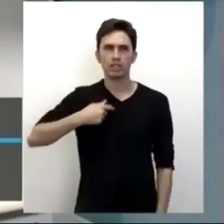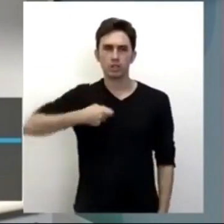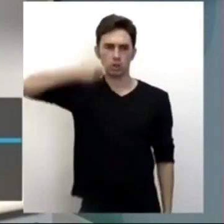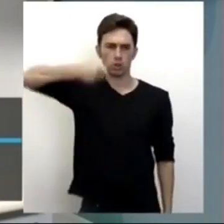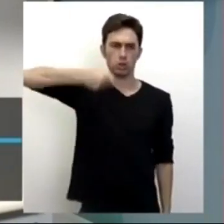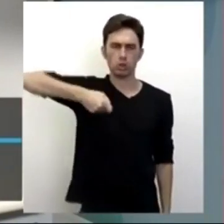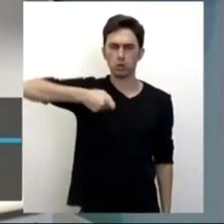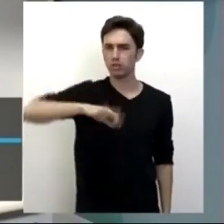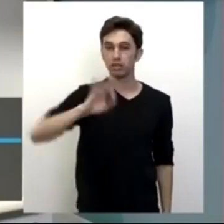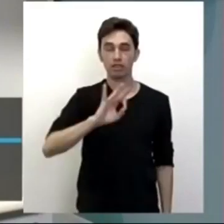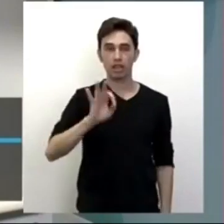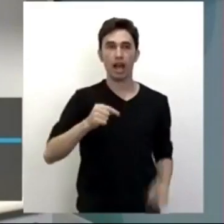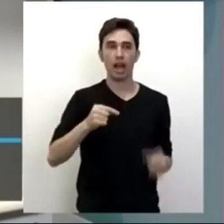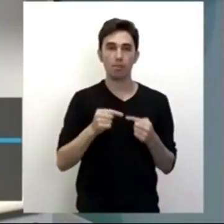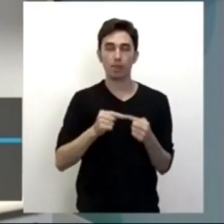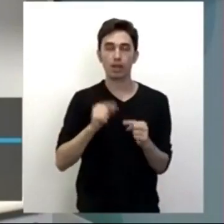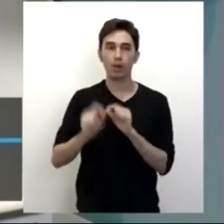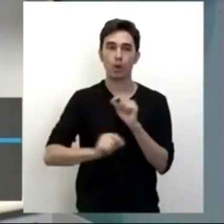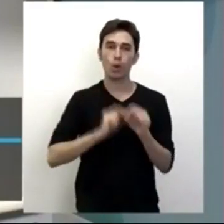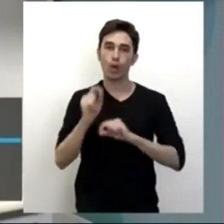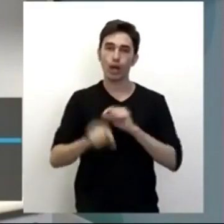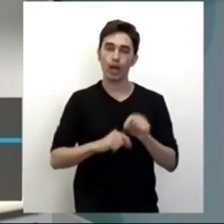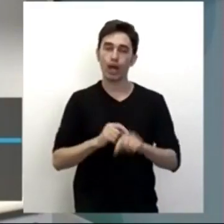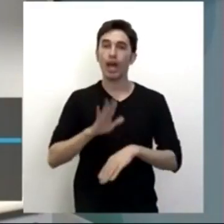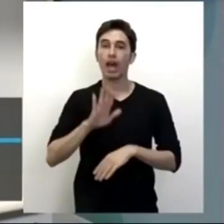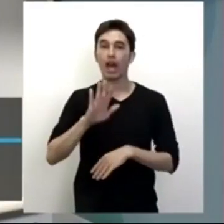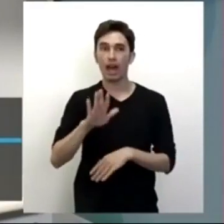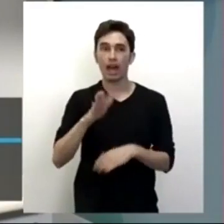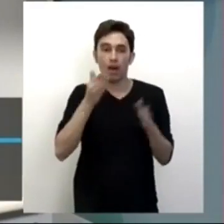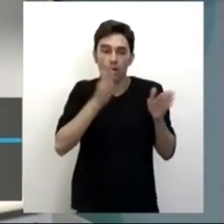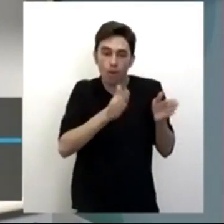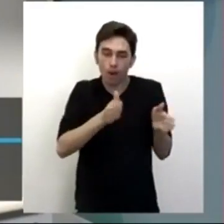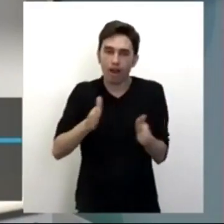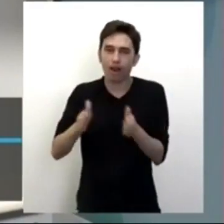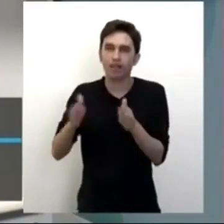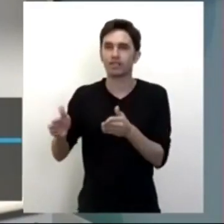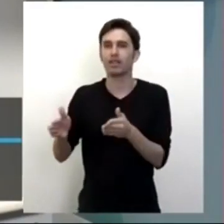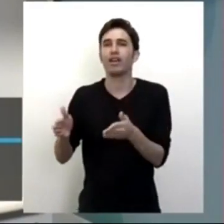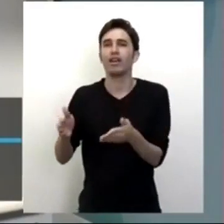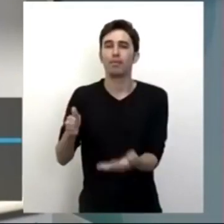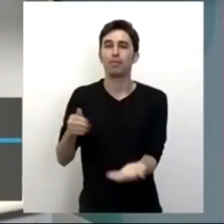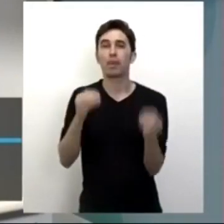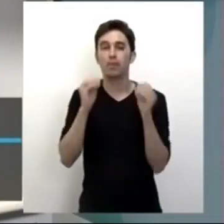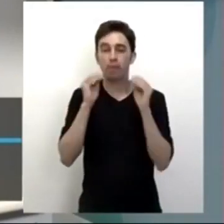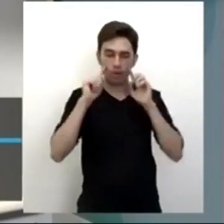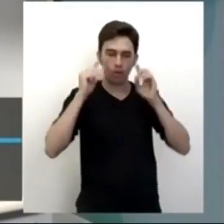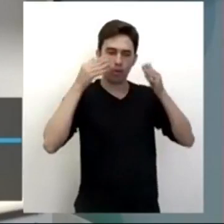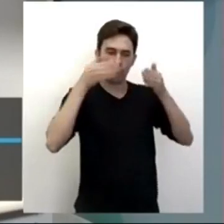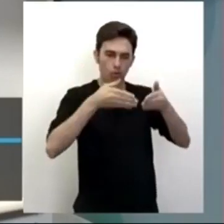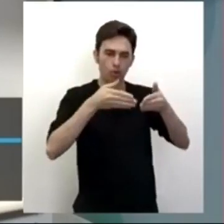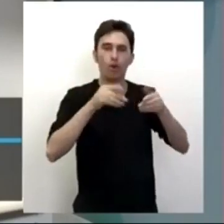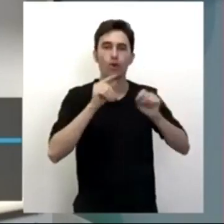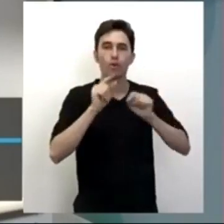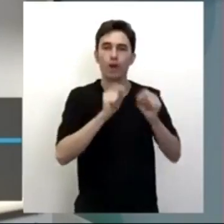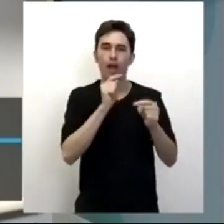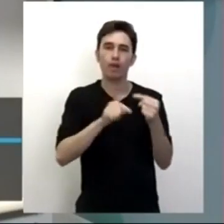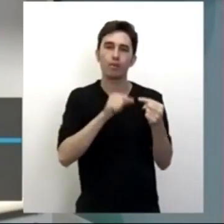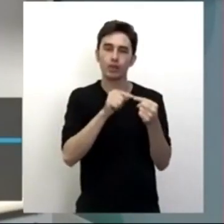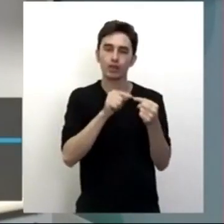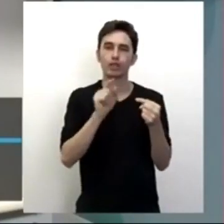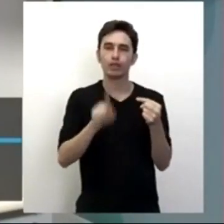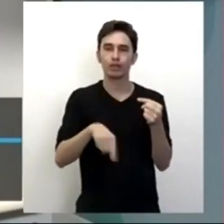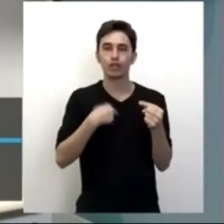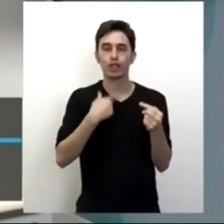do proletariado tendo em vista uma organização, né, para a aplicação do comunismo, onde